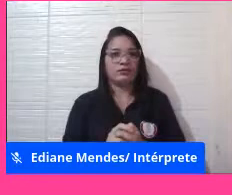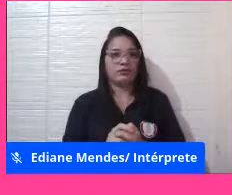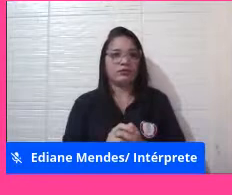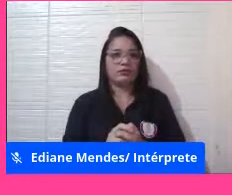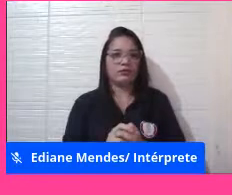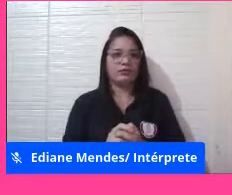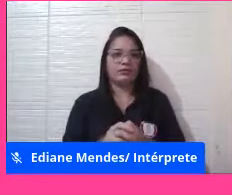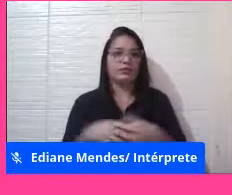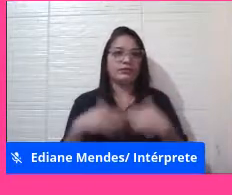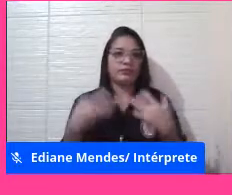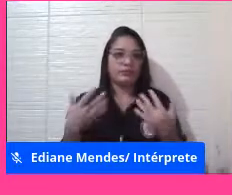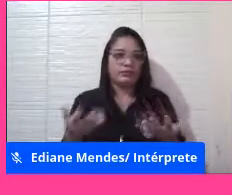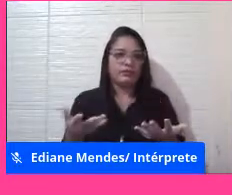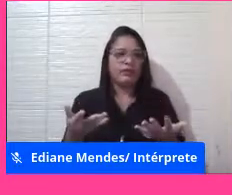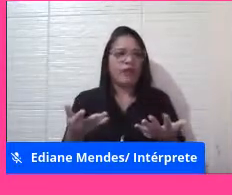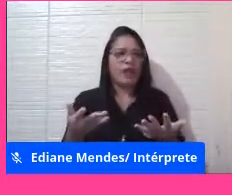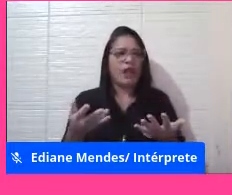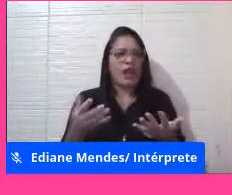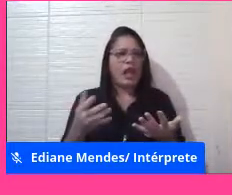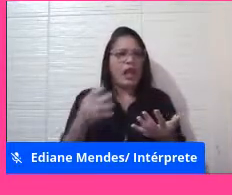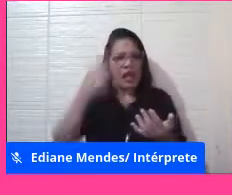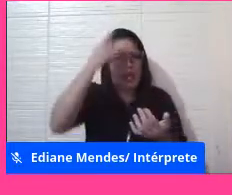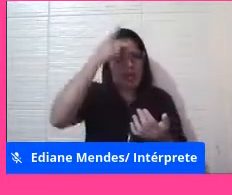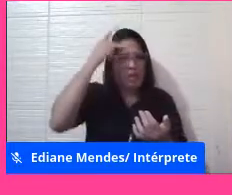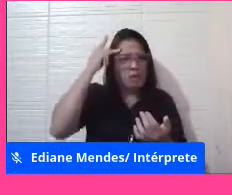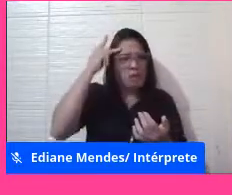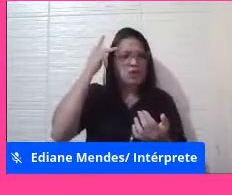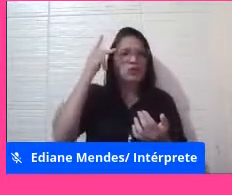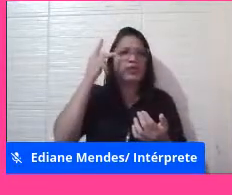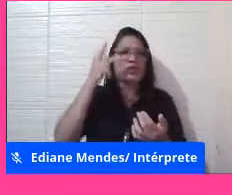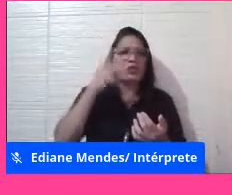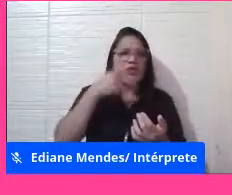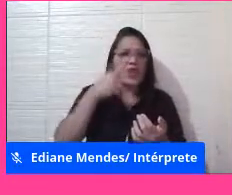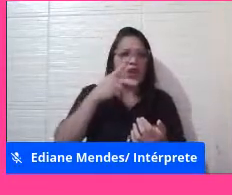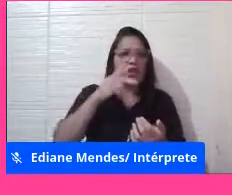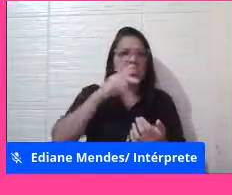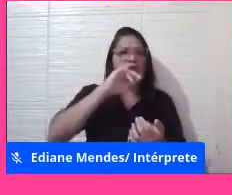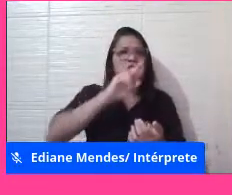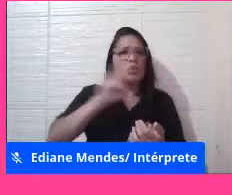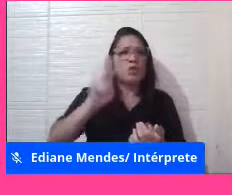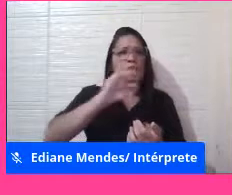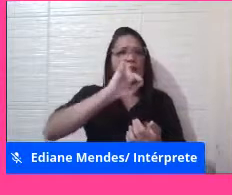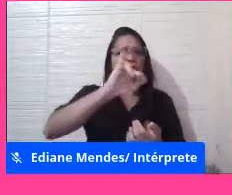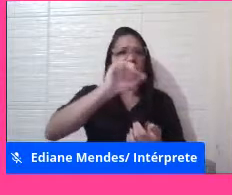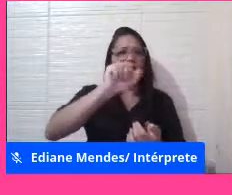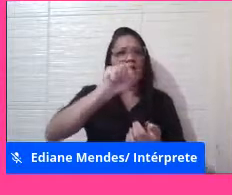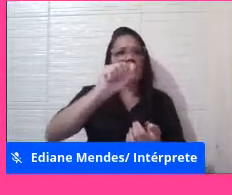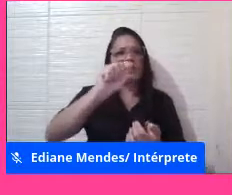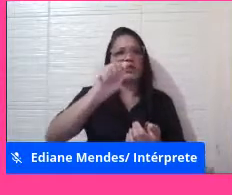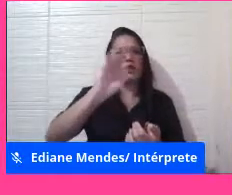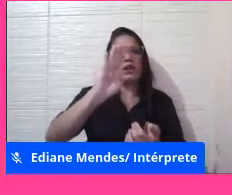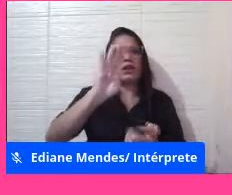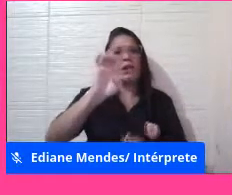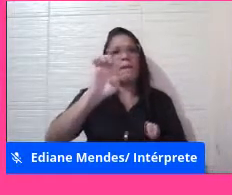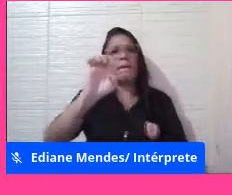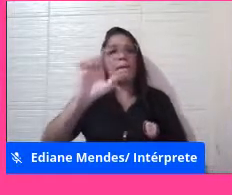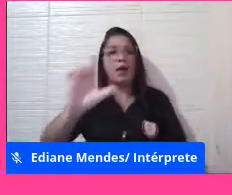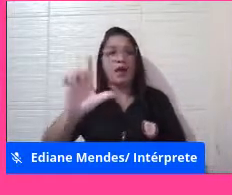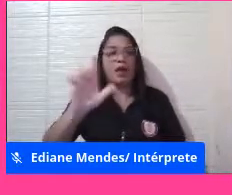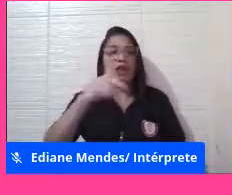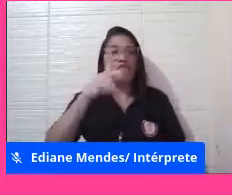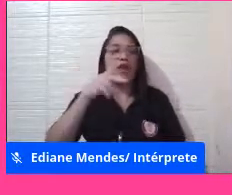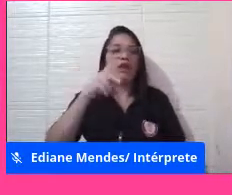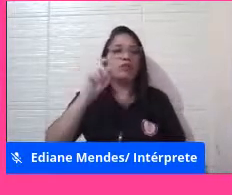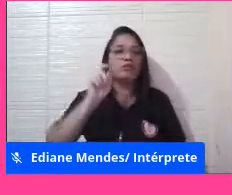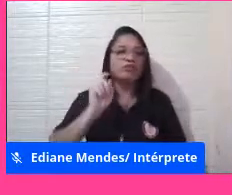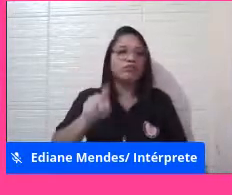Bem, eu estou vendo aqui que alguém falou aqui, Isabel falou que já baixou, então a gente vai fazer o seguinte: vai clicar lá no download, né? E ele vai